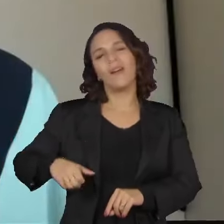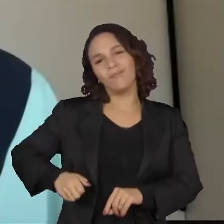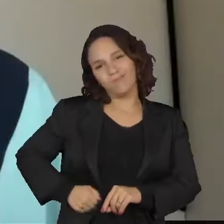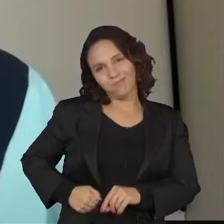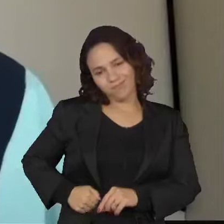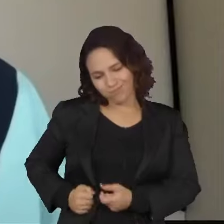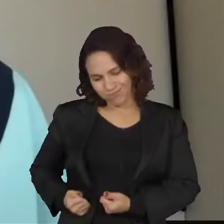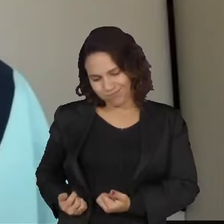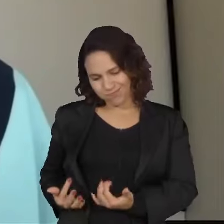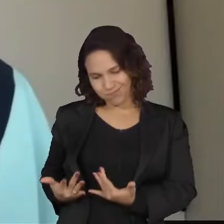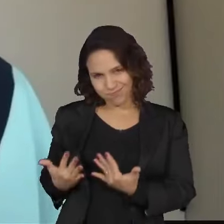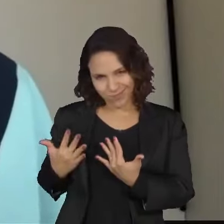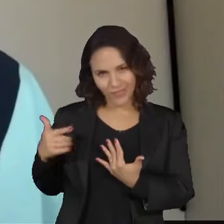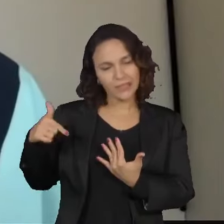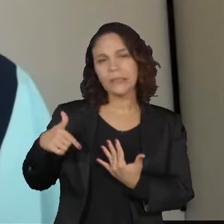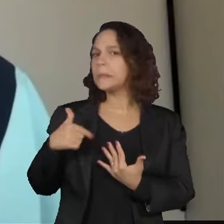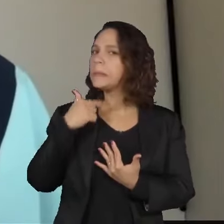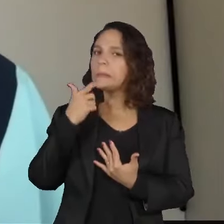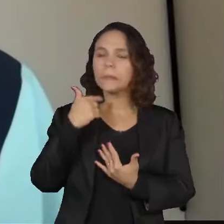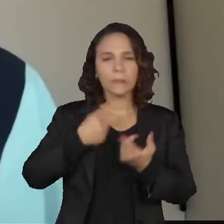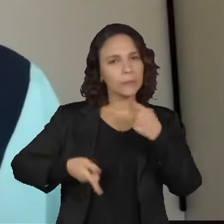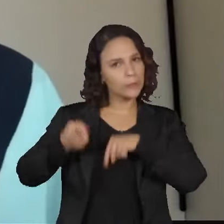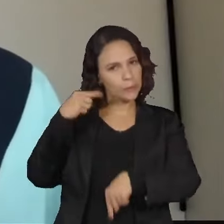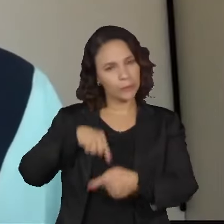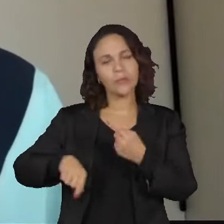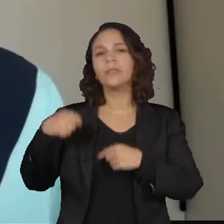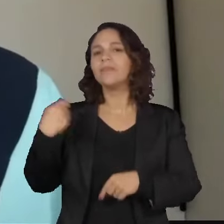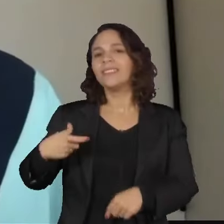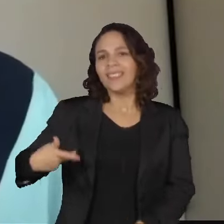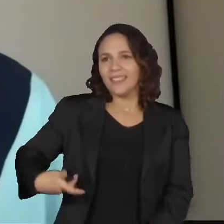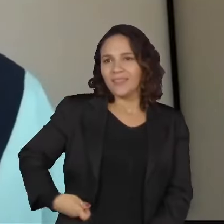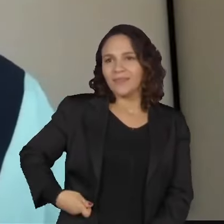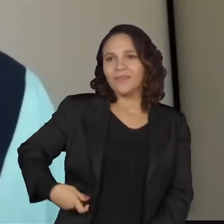pâncreas, ou seja, o tratamento precisa ser insulina porque o